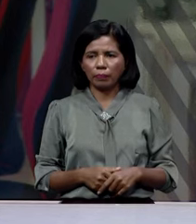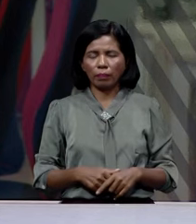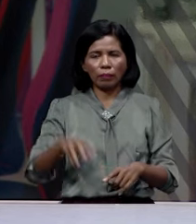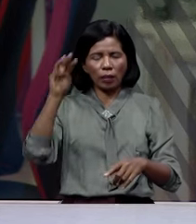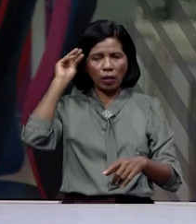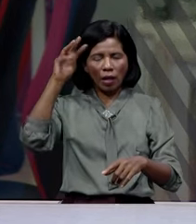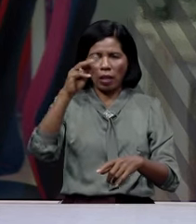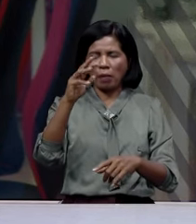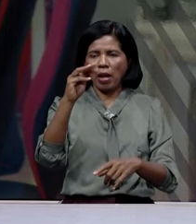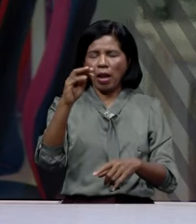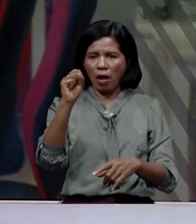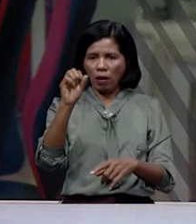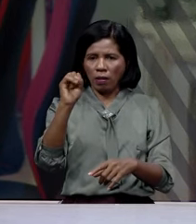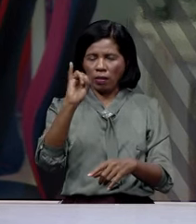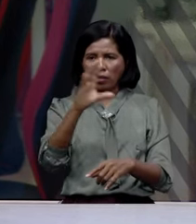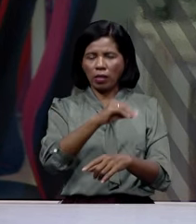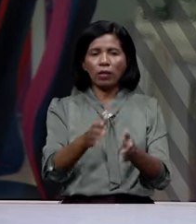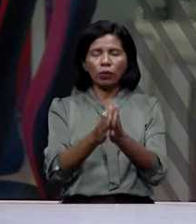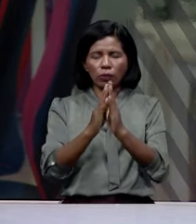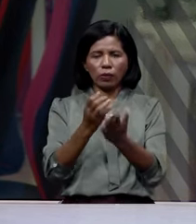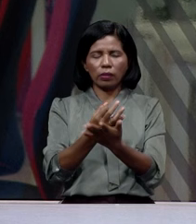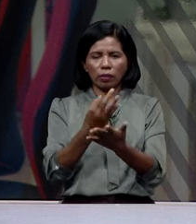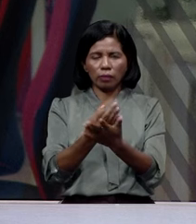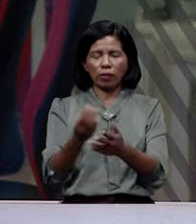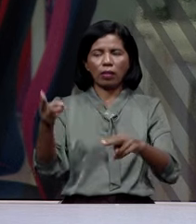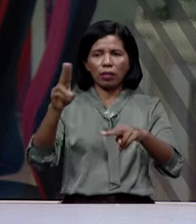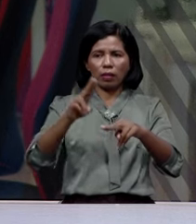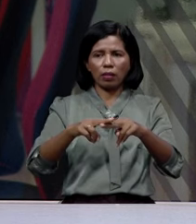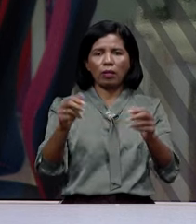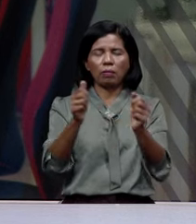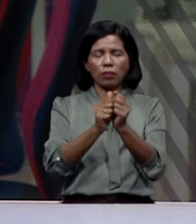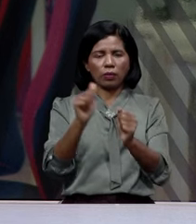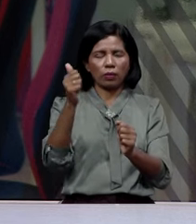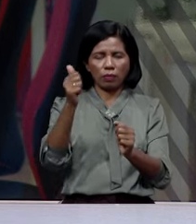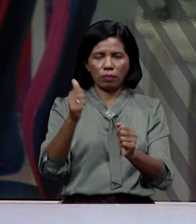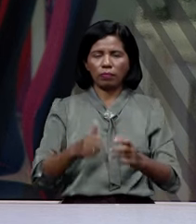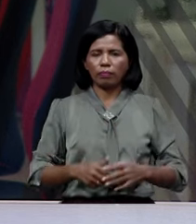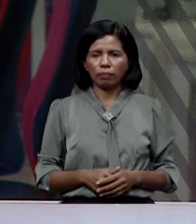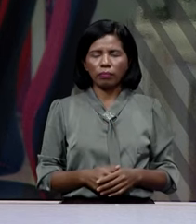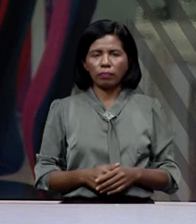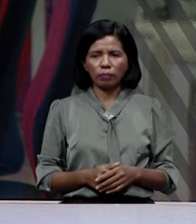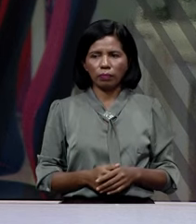Ministério de Solidariedade Social na Inclusão, o Orçamento Adicional tocou sanulo.